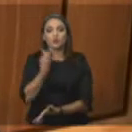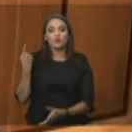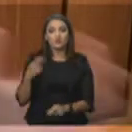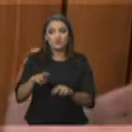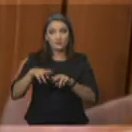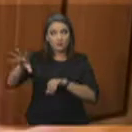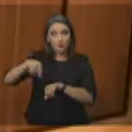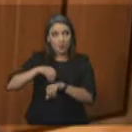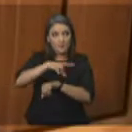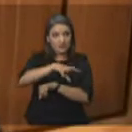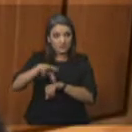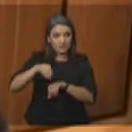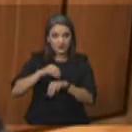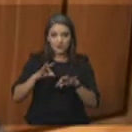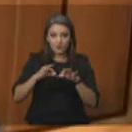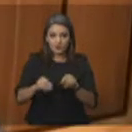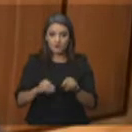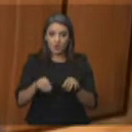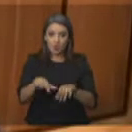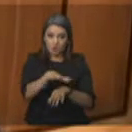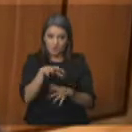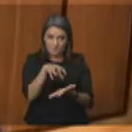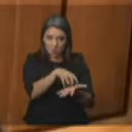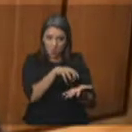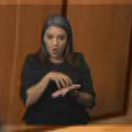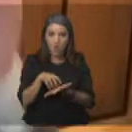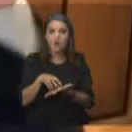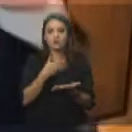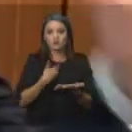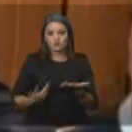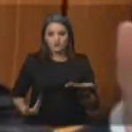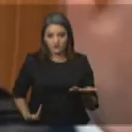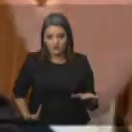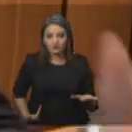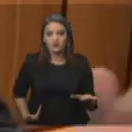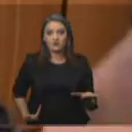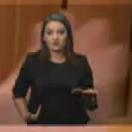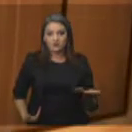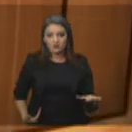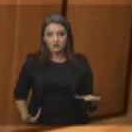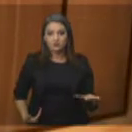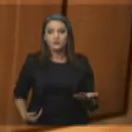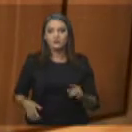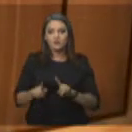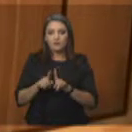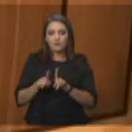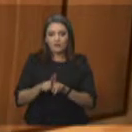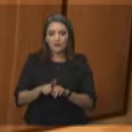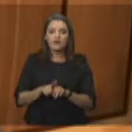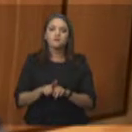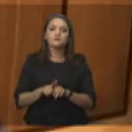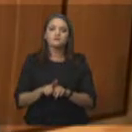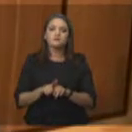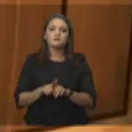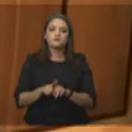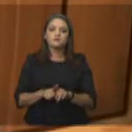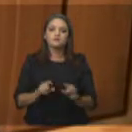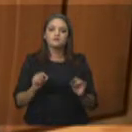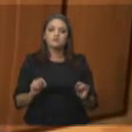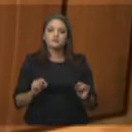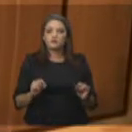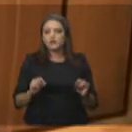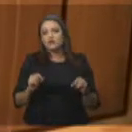dados entre órgãos estatais, aqui o órgão do censo, com os órgãos da municipalidade alemã, em